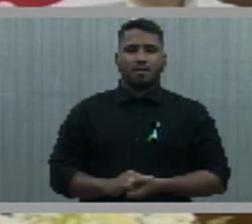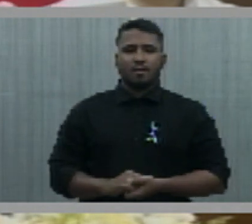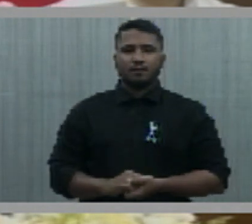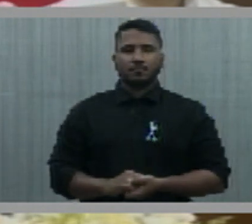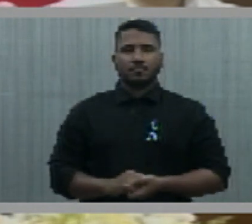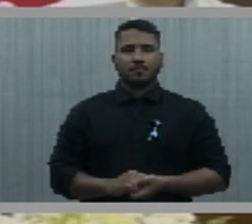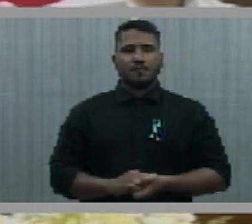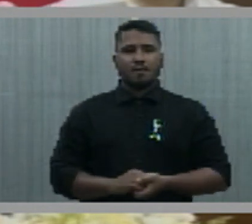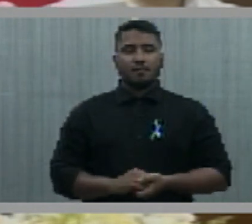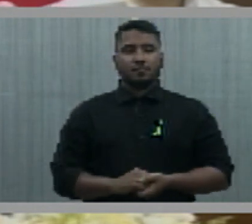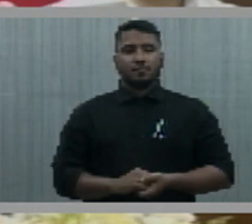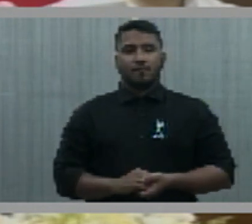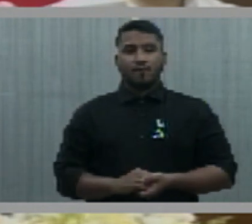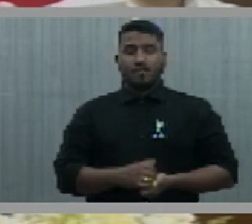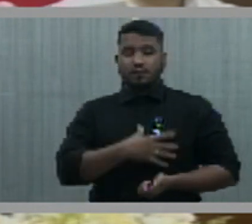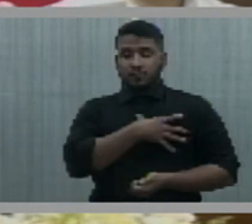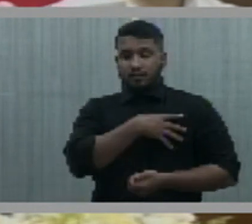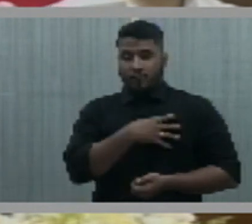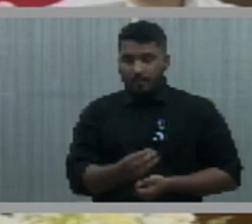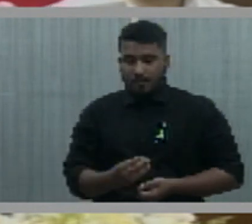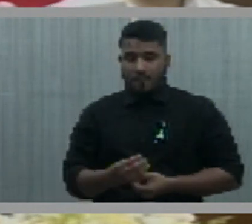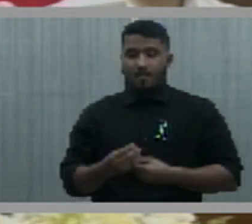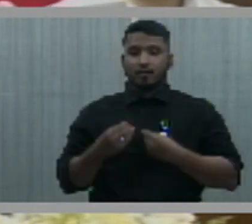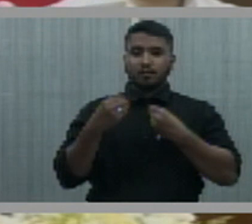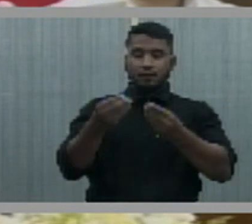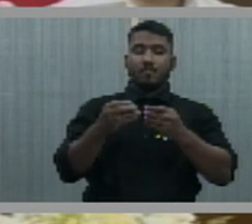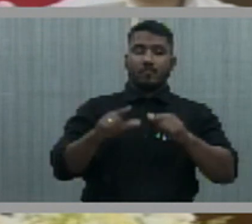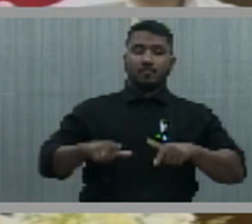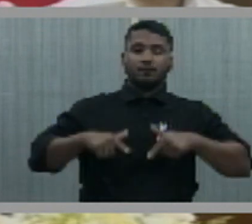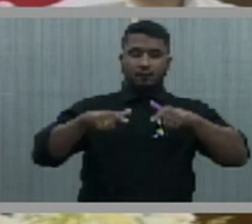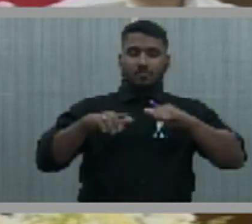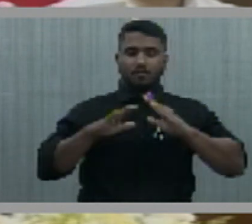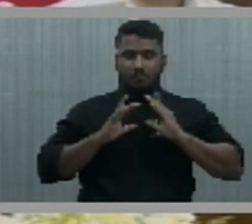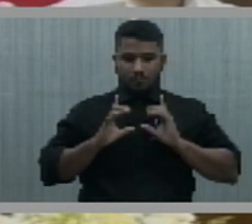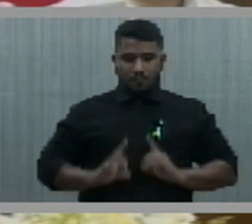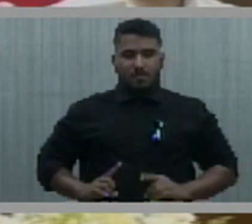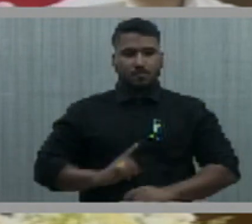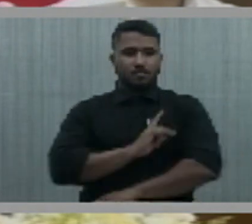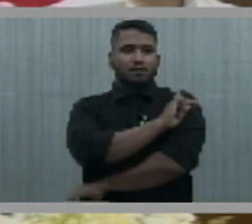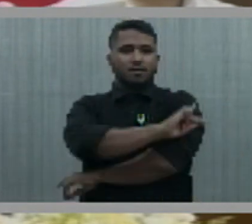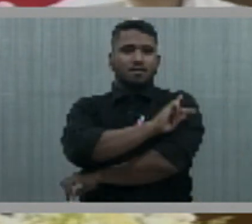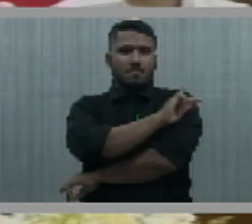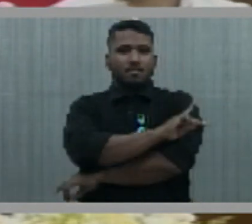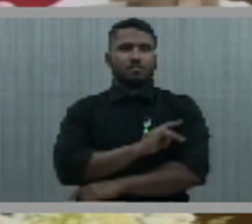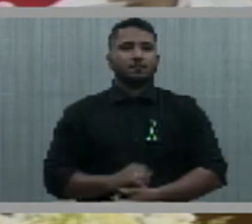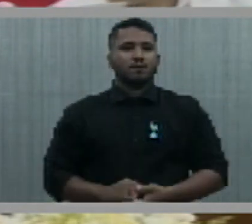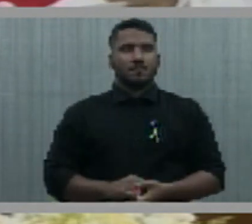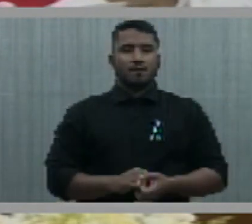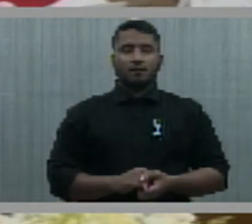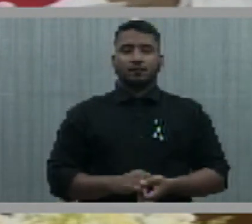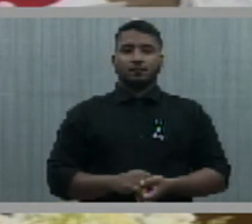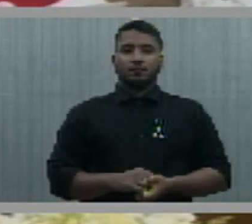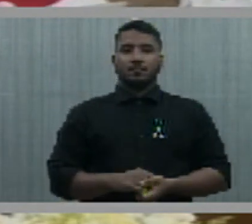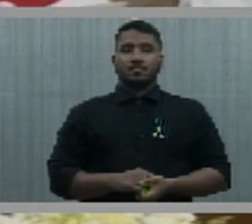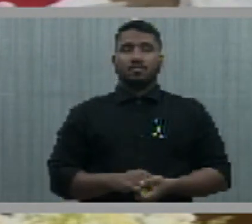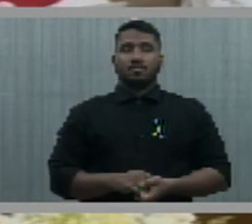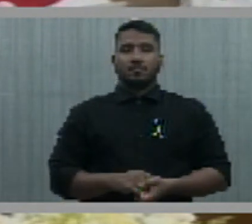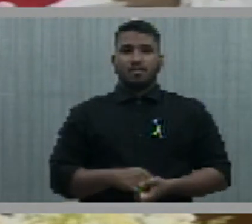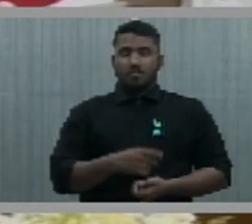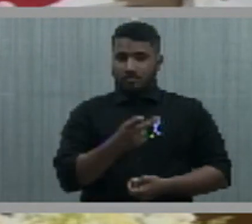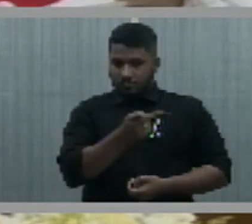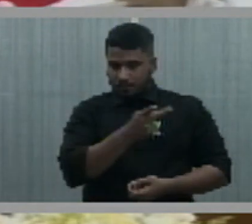Reconhecer como ilustres filhos e conceder o título de cidadão honorífico piauiense, neste caso,